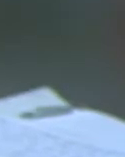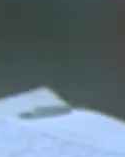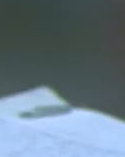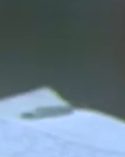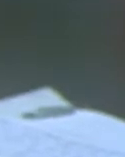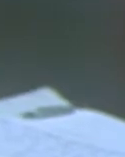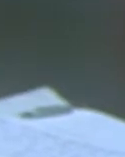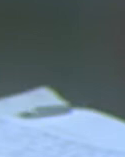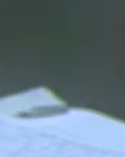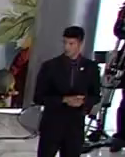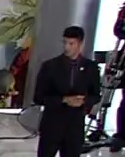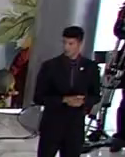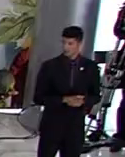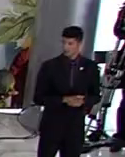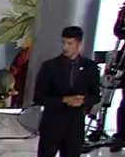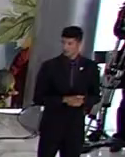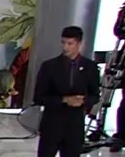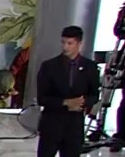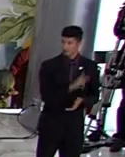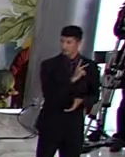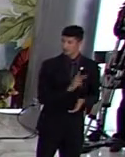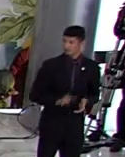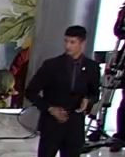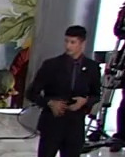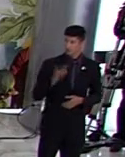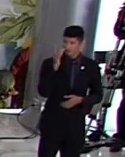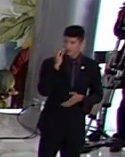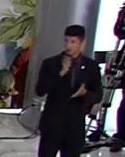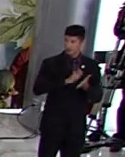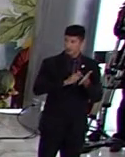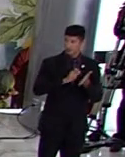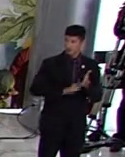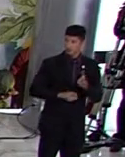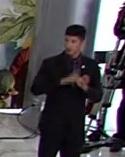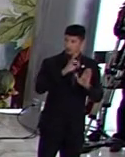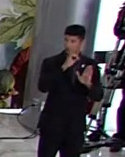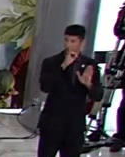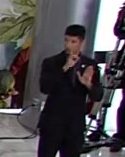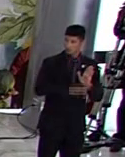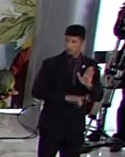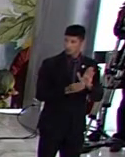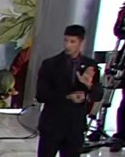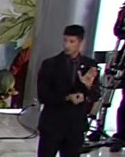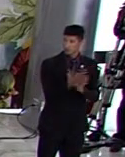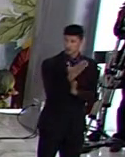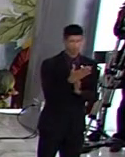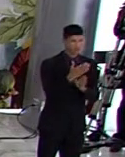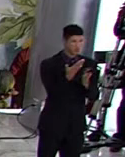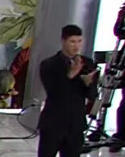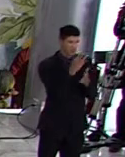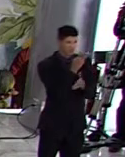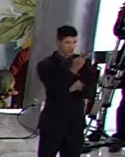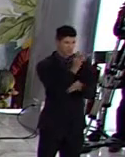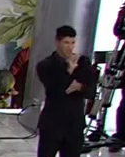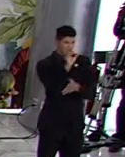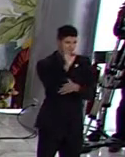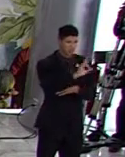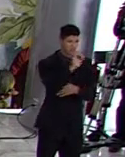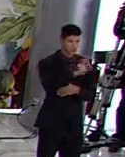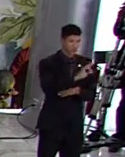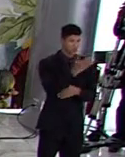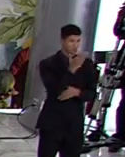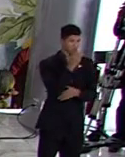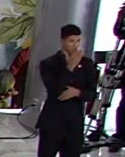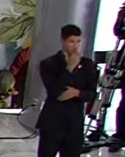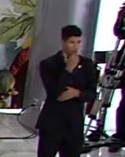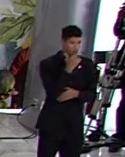A presidenta da República, Dilma Rousseff, assina ainda decreto que estabelece que no mínimo 30% dos